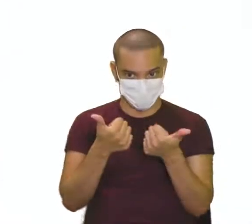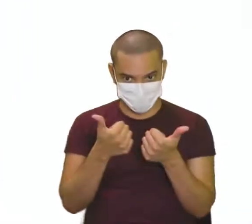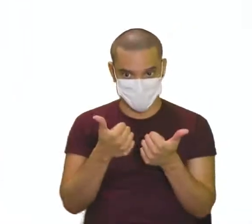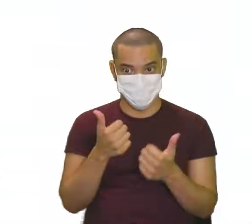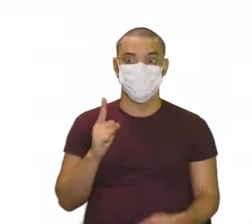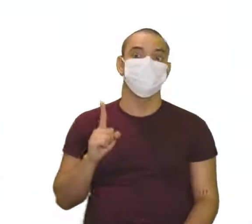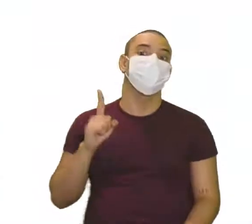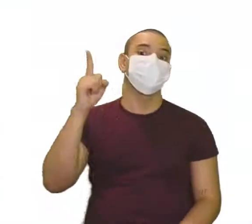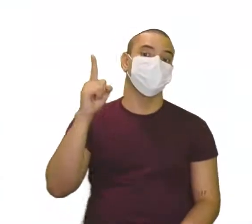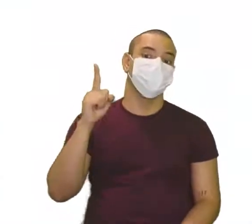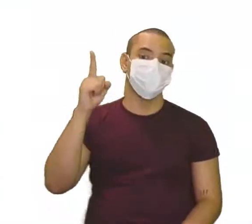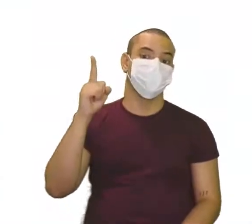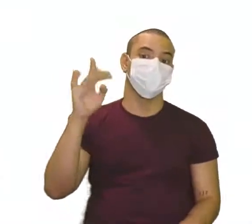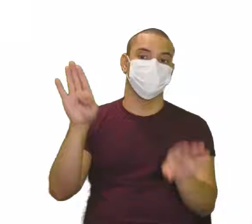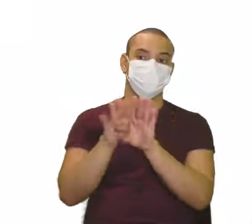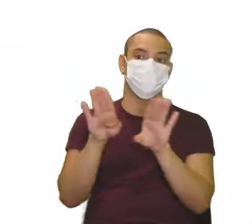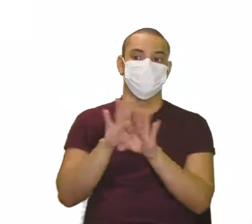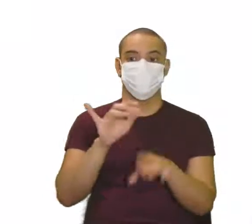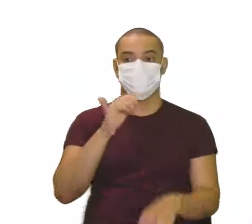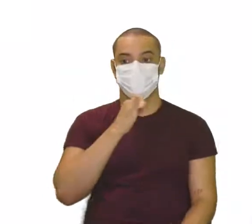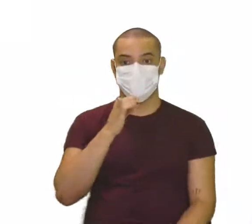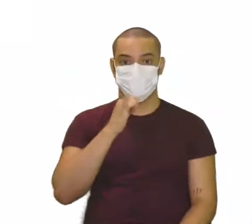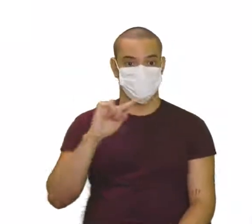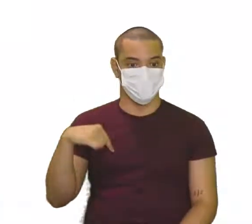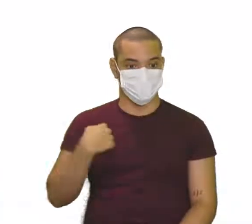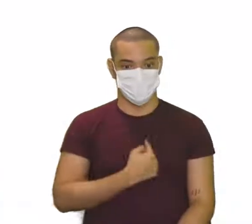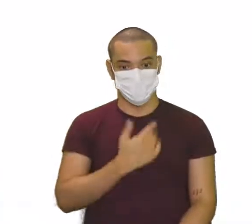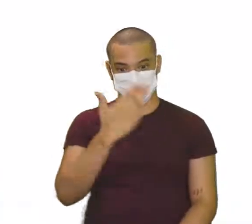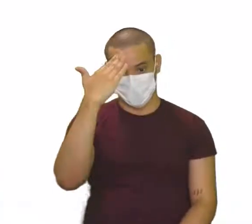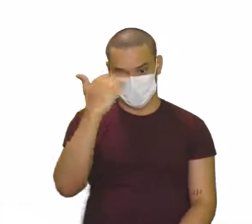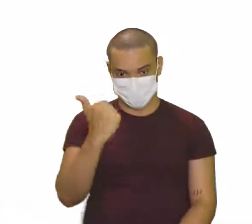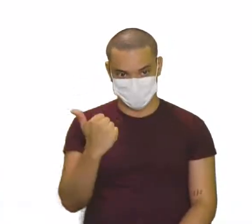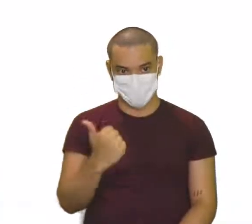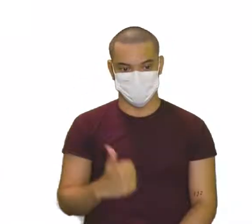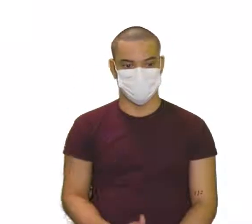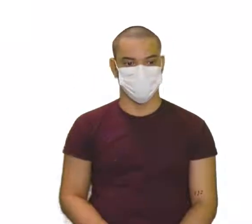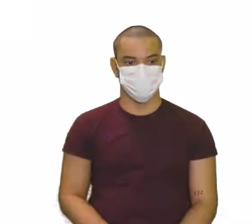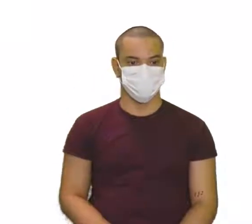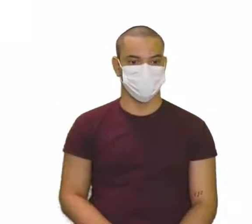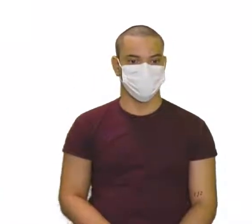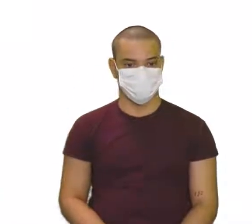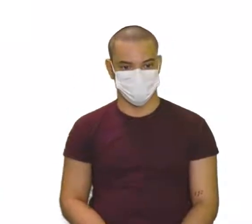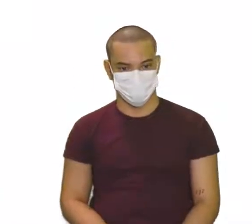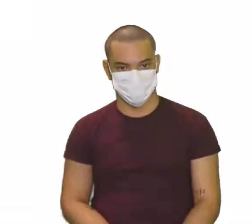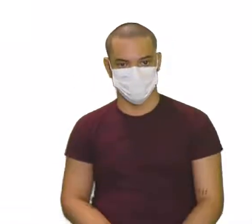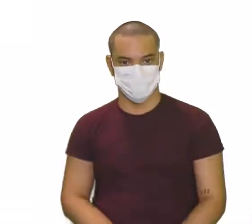Olha ali, só para a gente exemplificar. Deixa eu só apagar o que eu coloquei aqui.